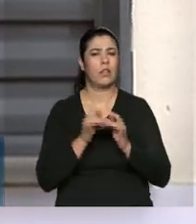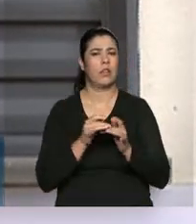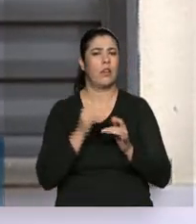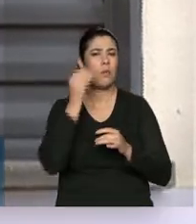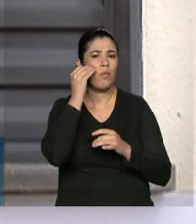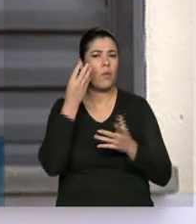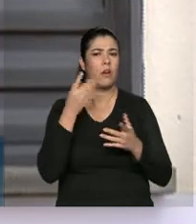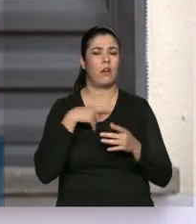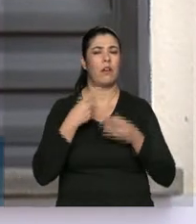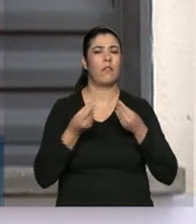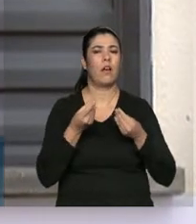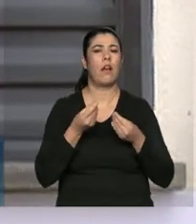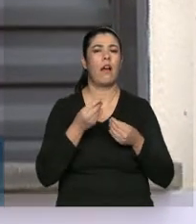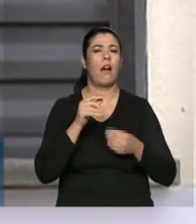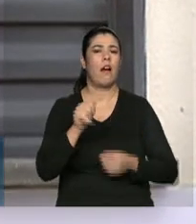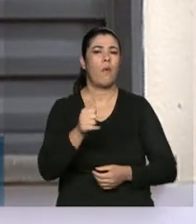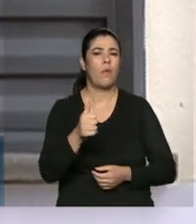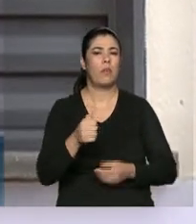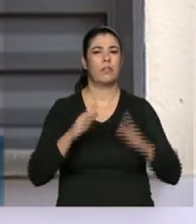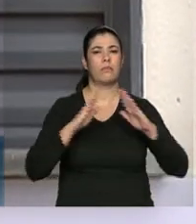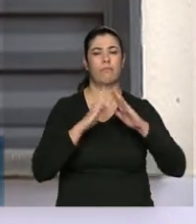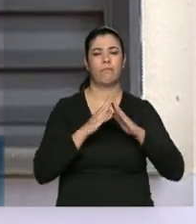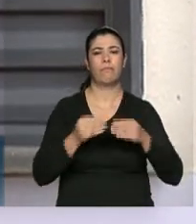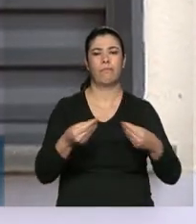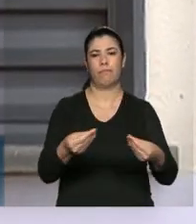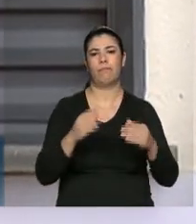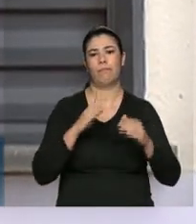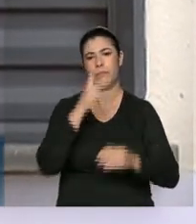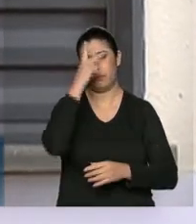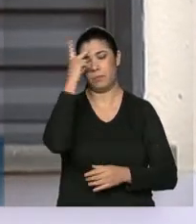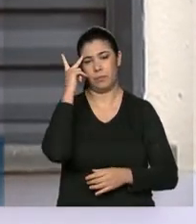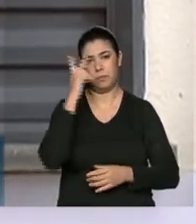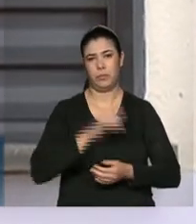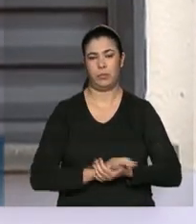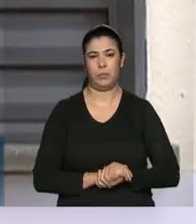a qualidade do imóvel que vai ser entregue aos moradores.